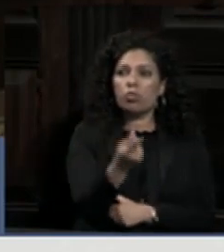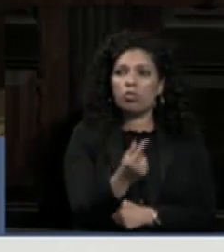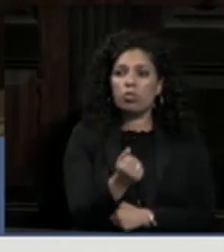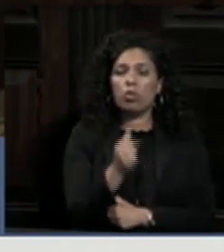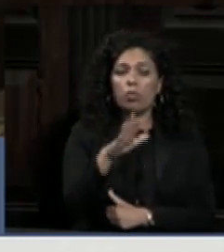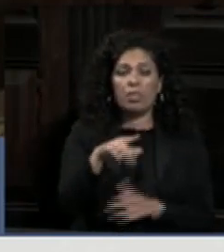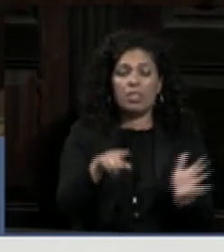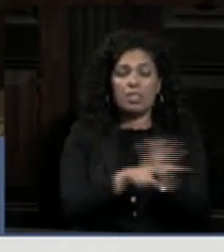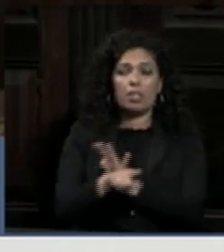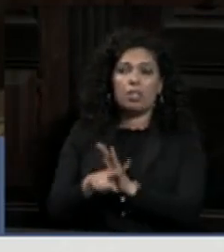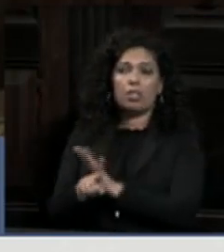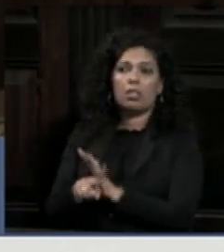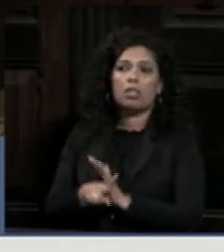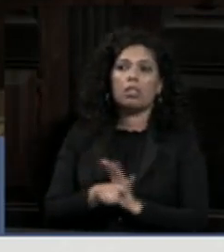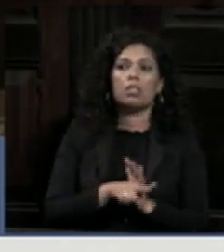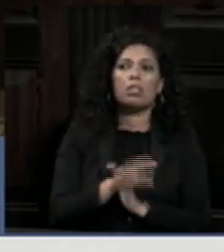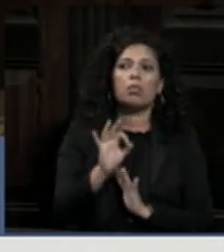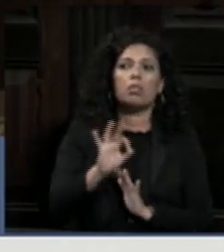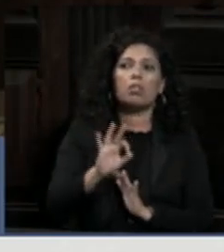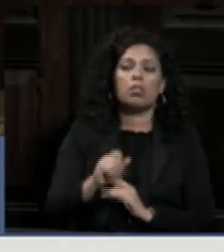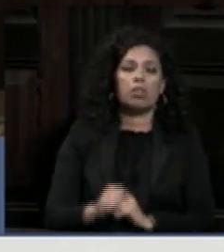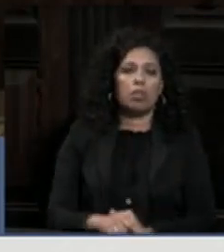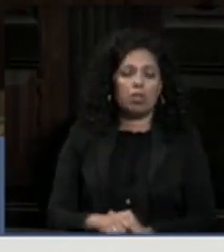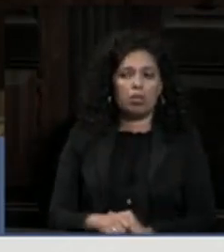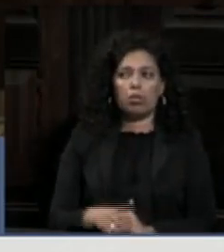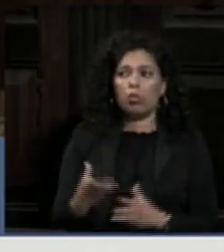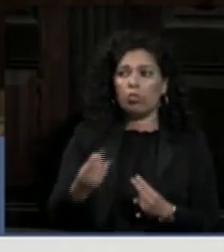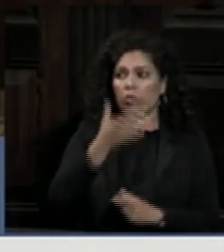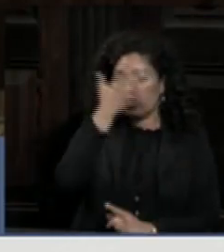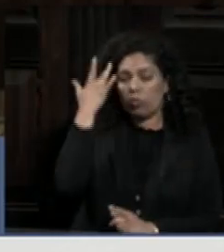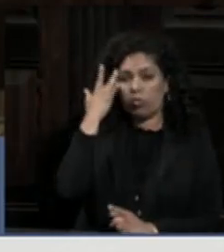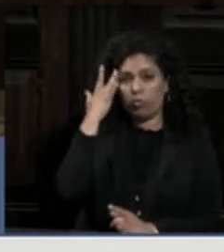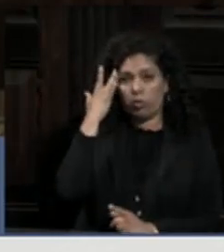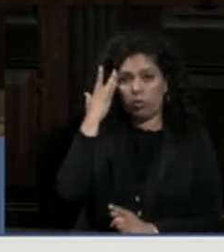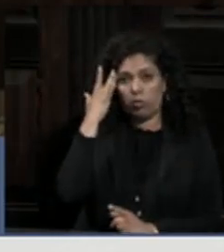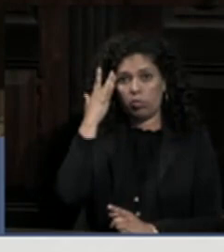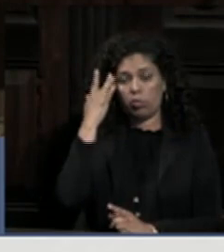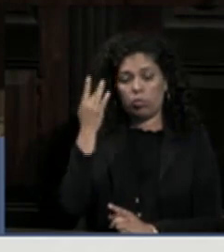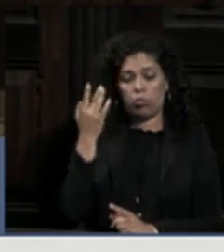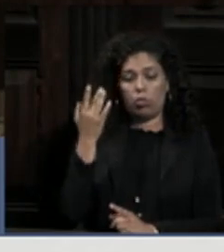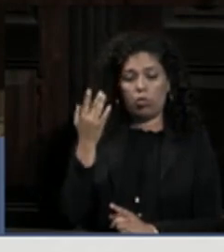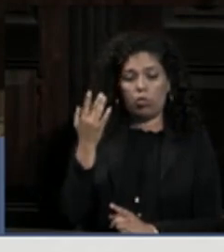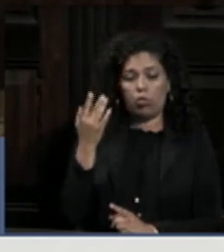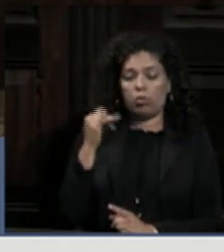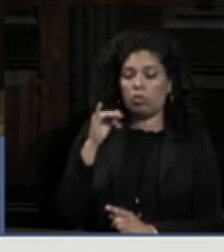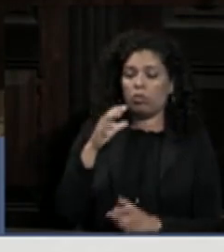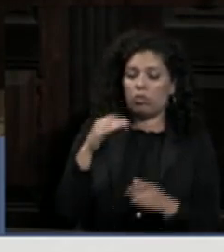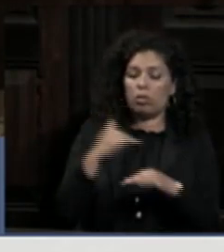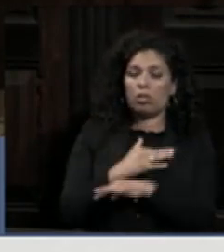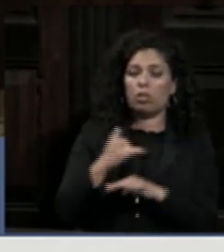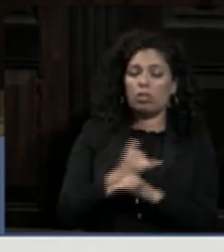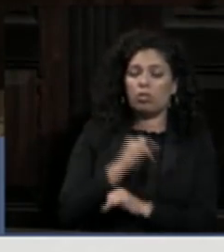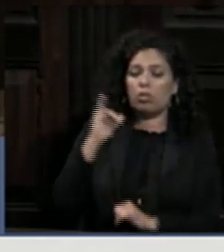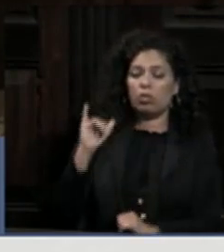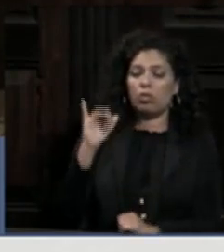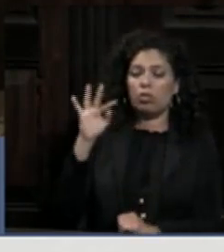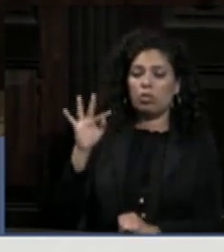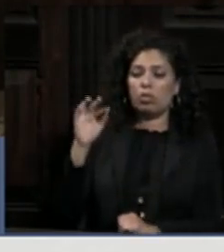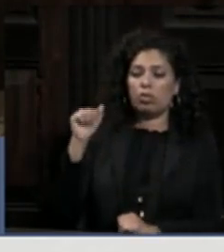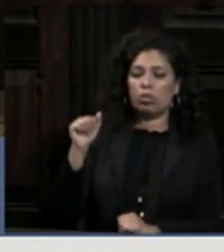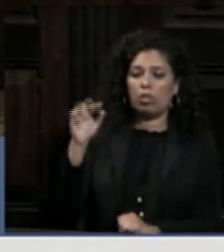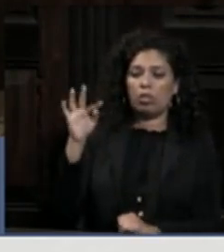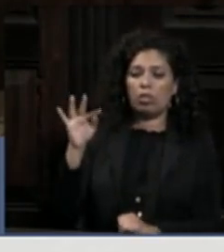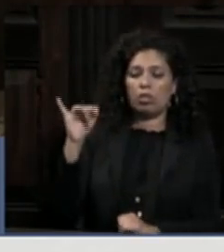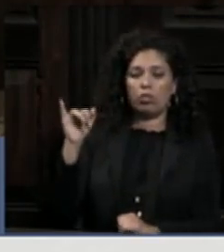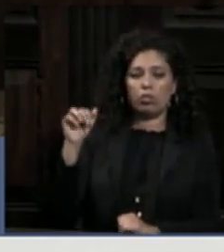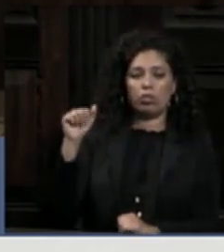contaminados deus sabe porque no caso particular de itatiaia é uma em uma siderúrgica de